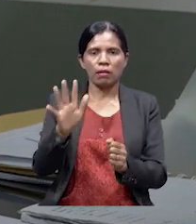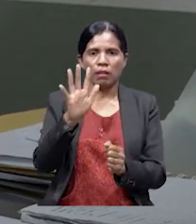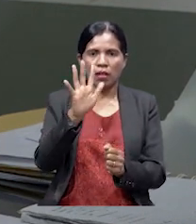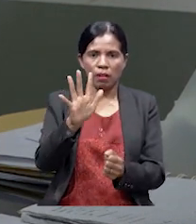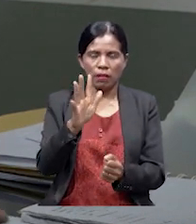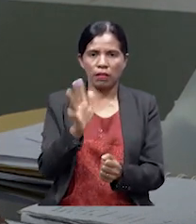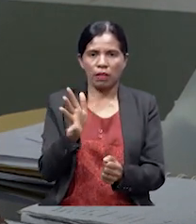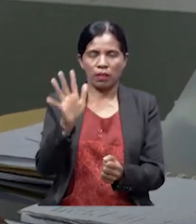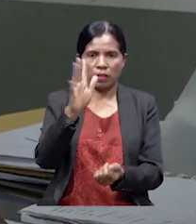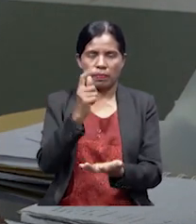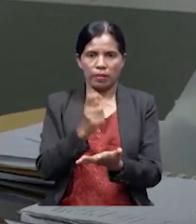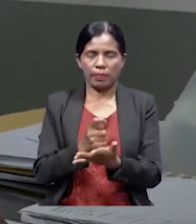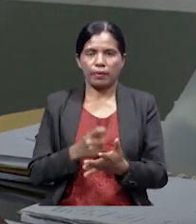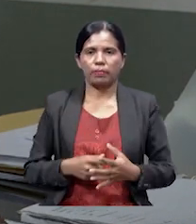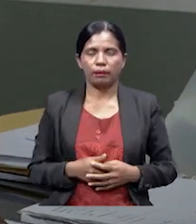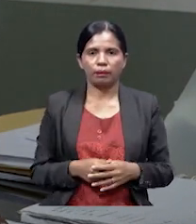59.375 ne